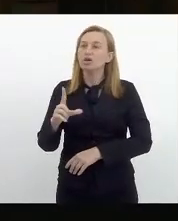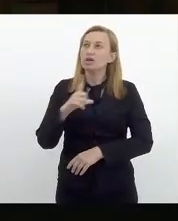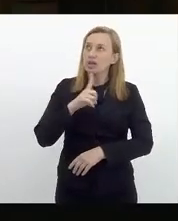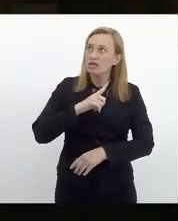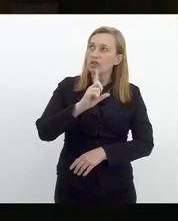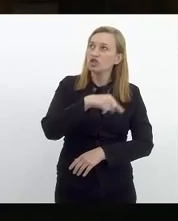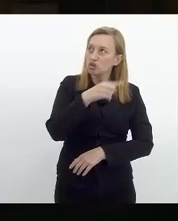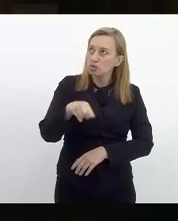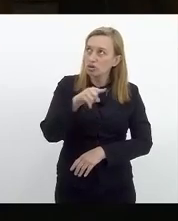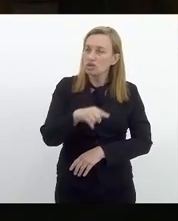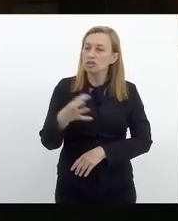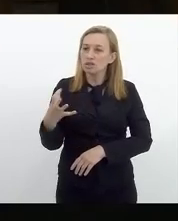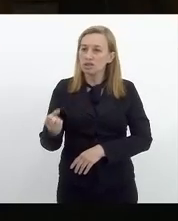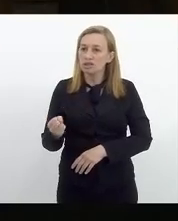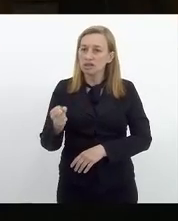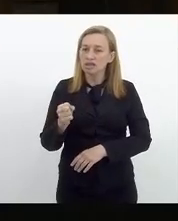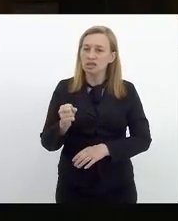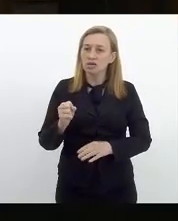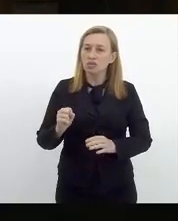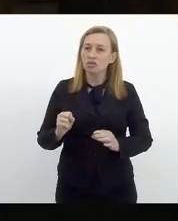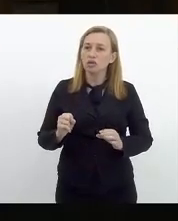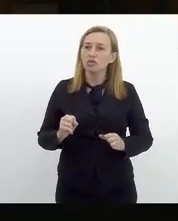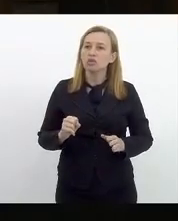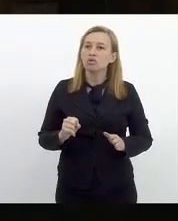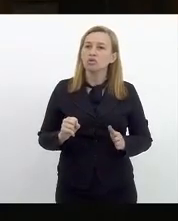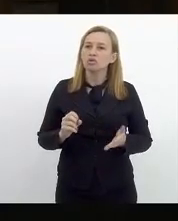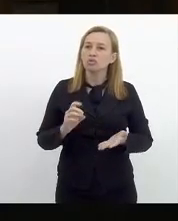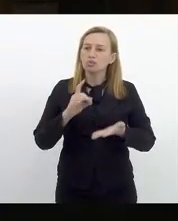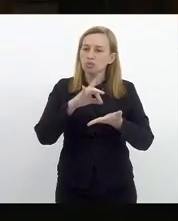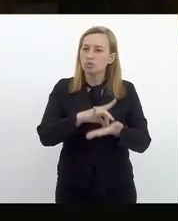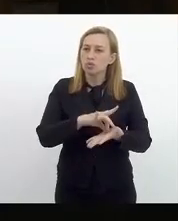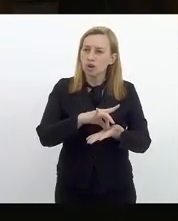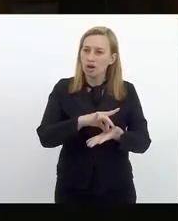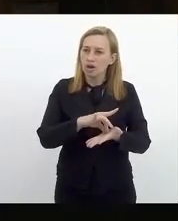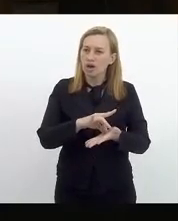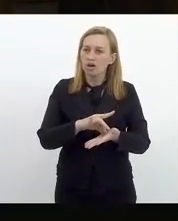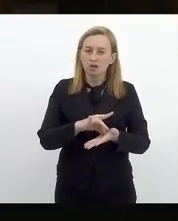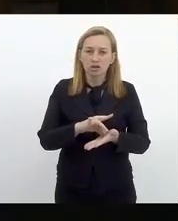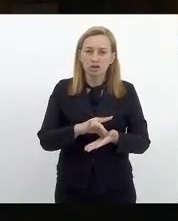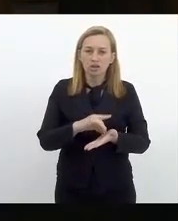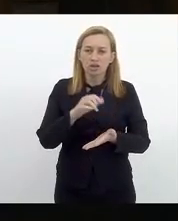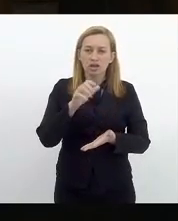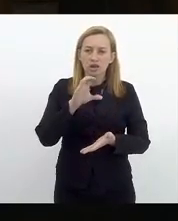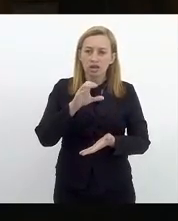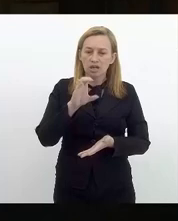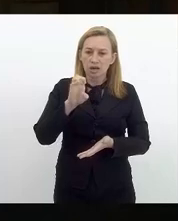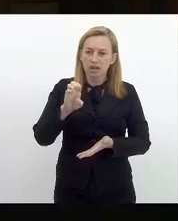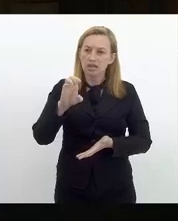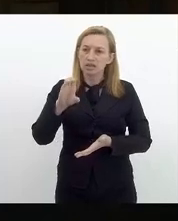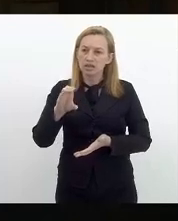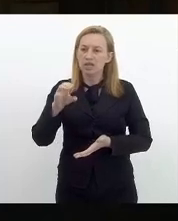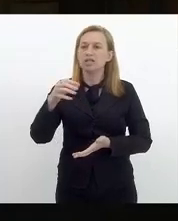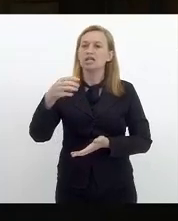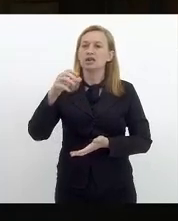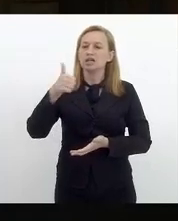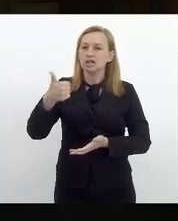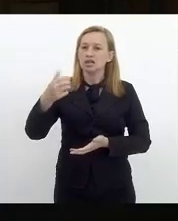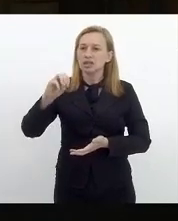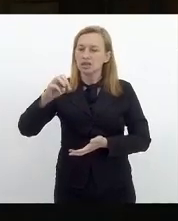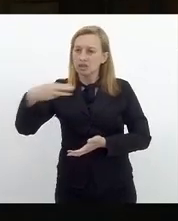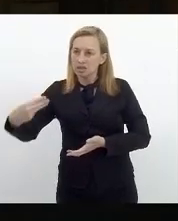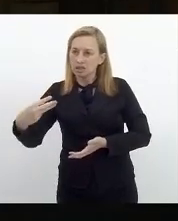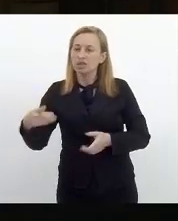exclusão da aceitação na íntegra e da 103 e houve também